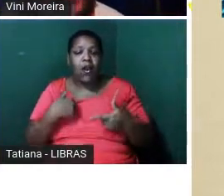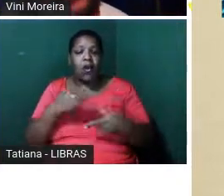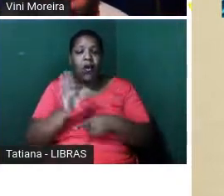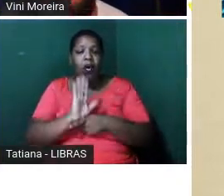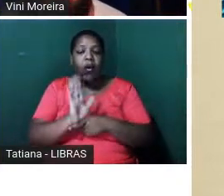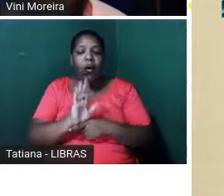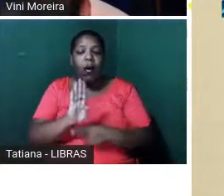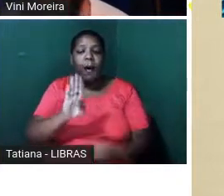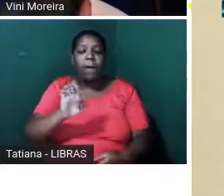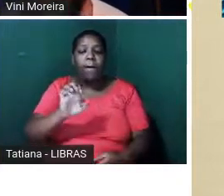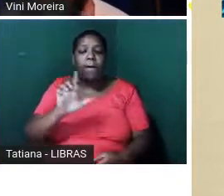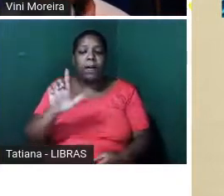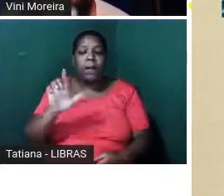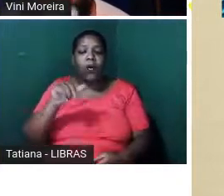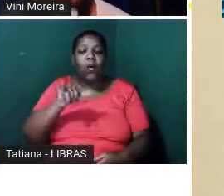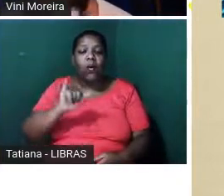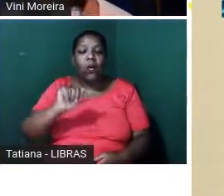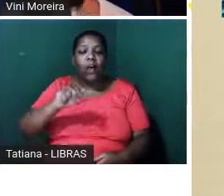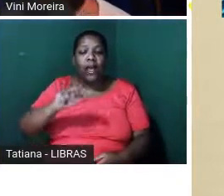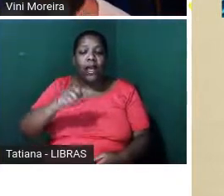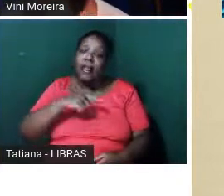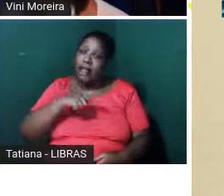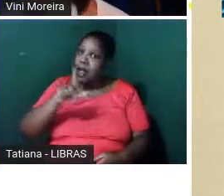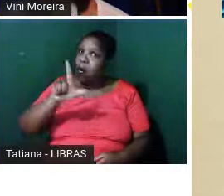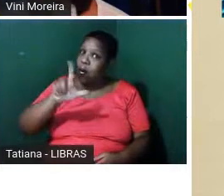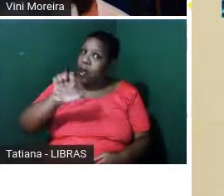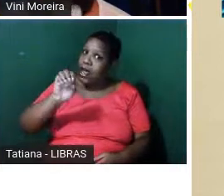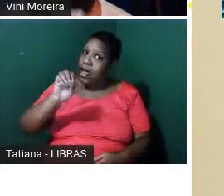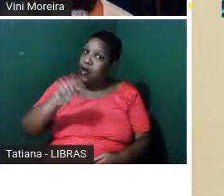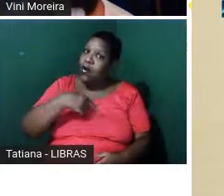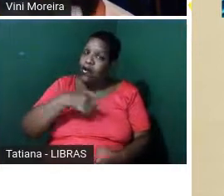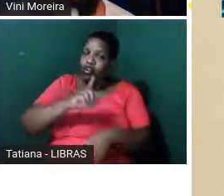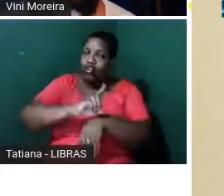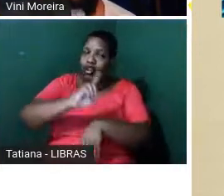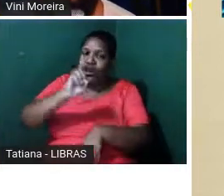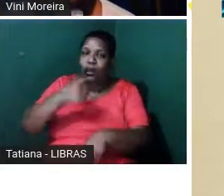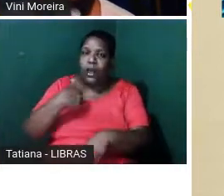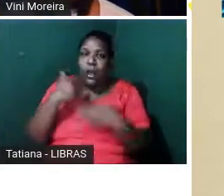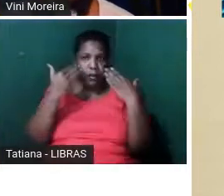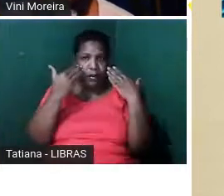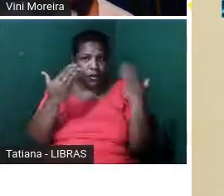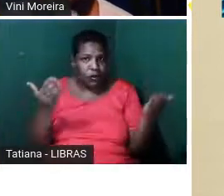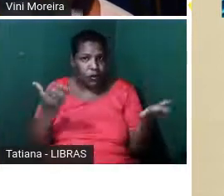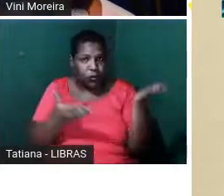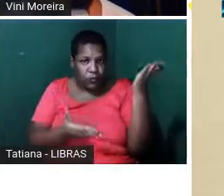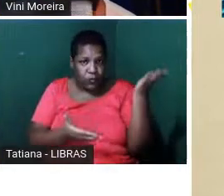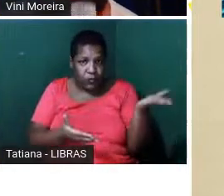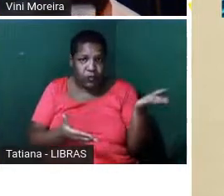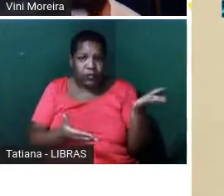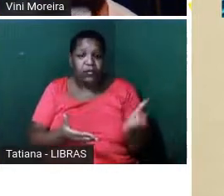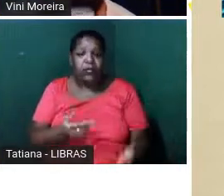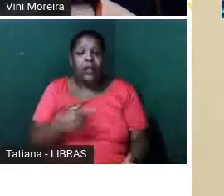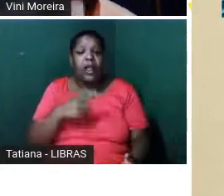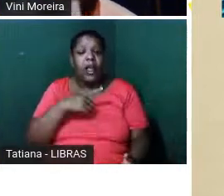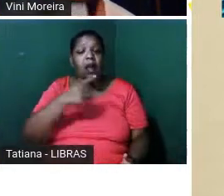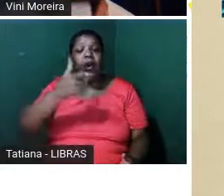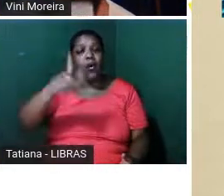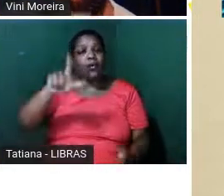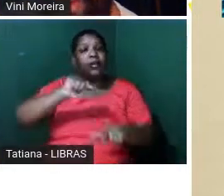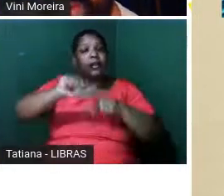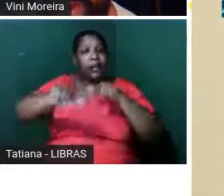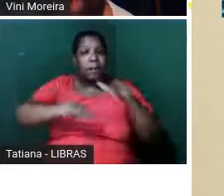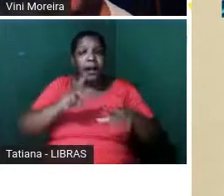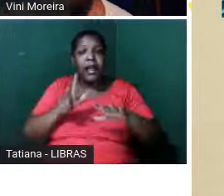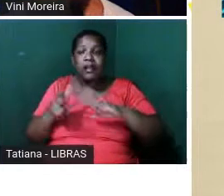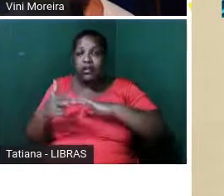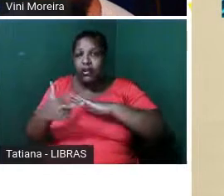esquerda Bill n direção do Leo Monte que apresentou aqui e outros trabalhos também de